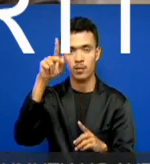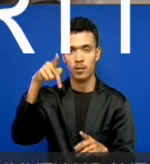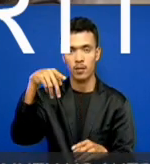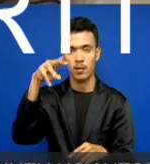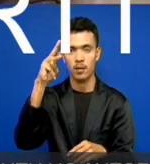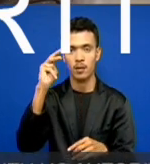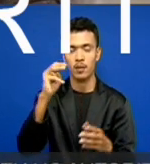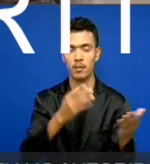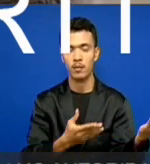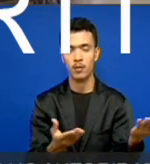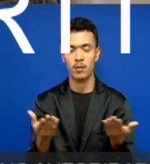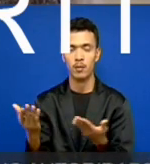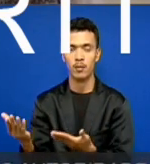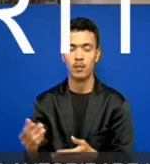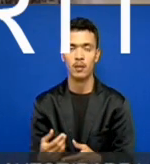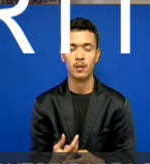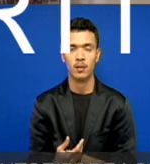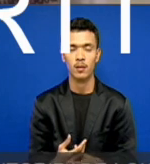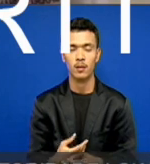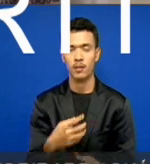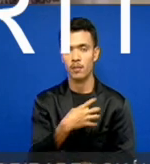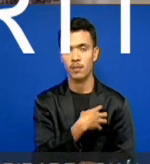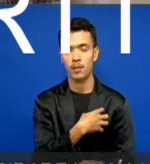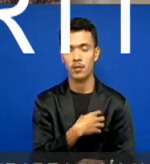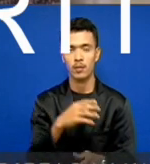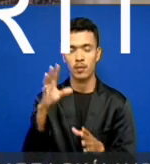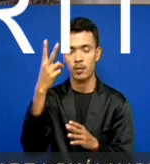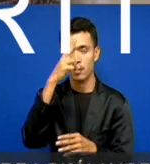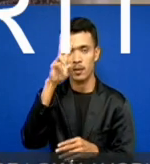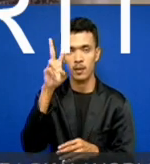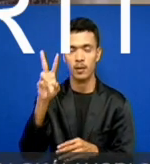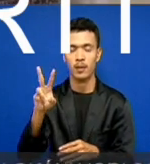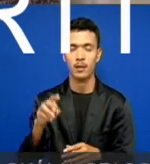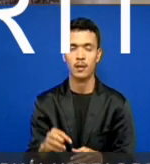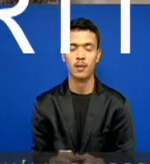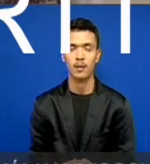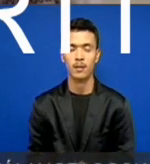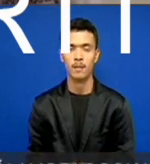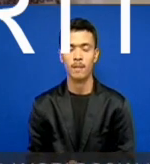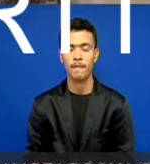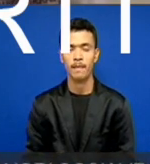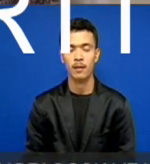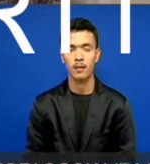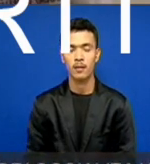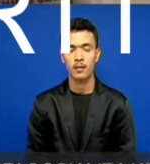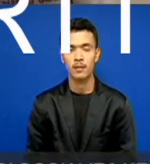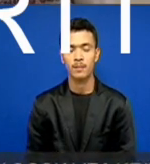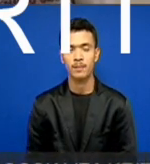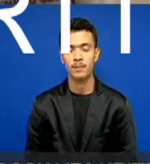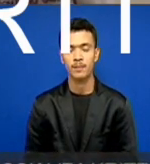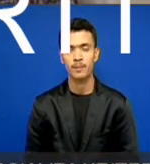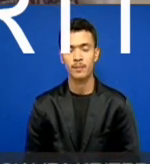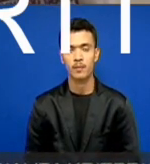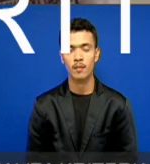e Lourimas Comandante Geral, grato a todos a precisão e agradecimento de volta para a assistência do Secretário de Região,